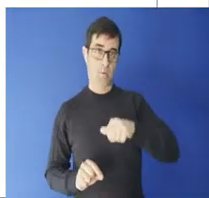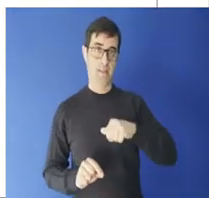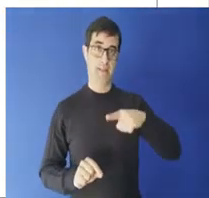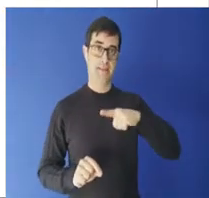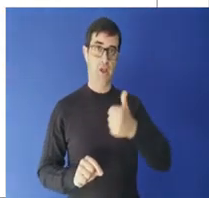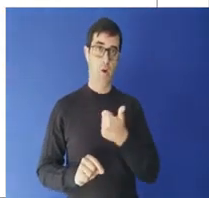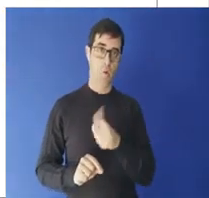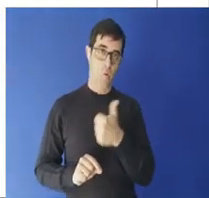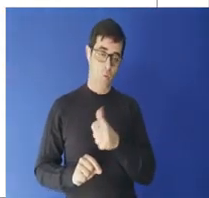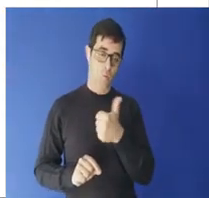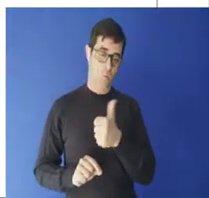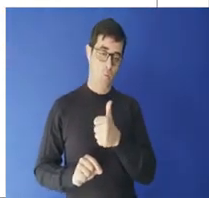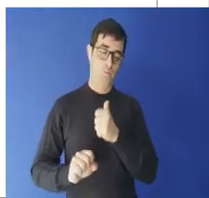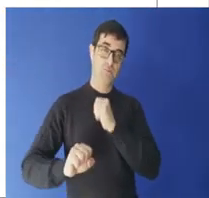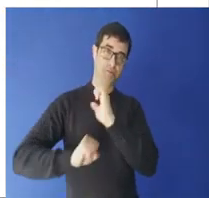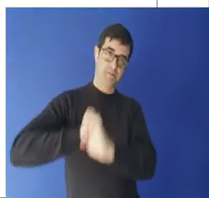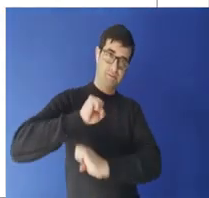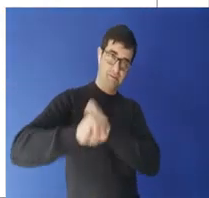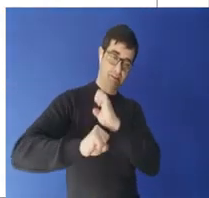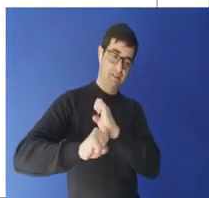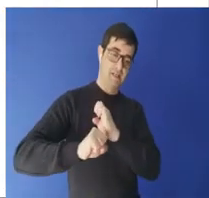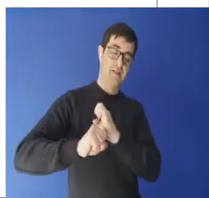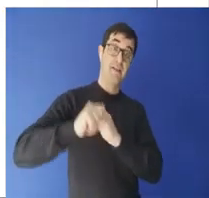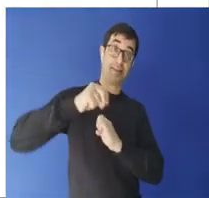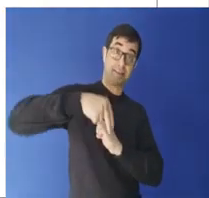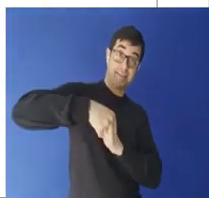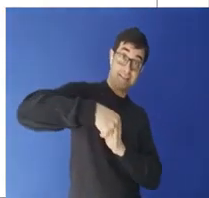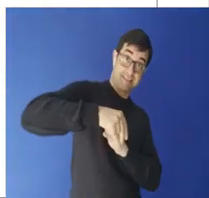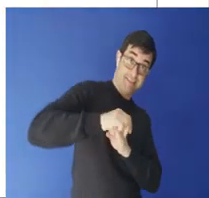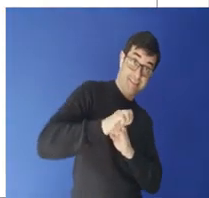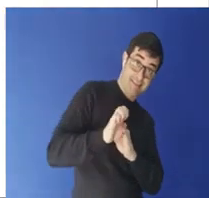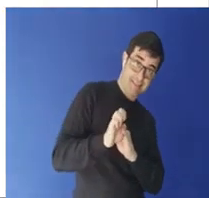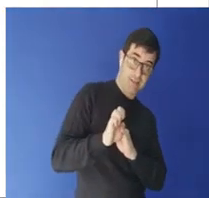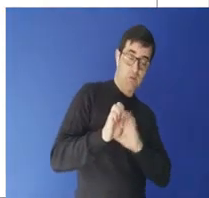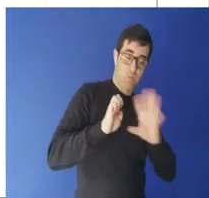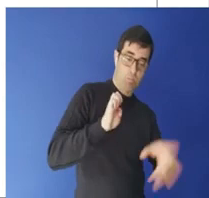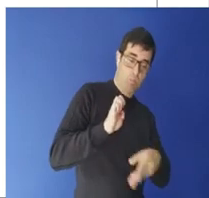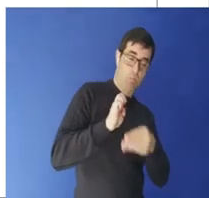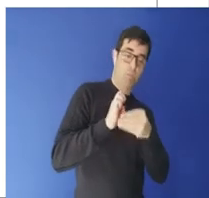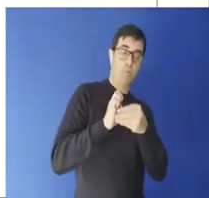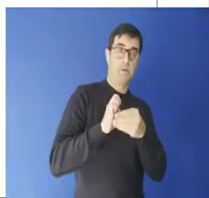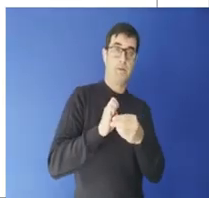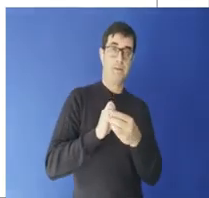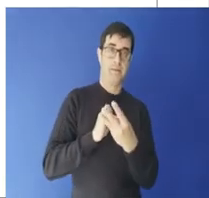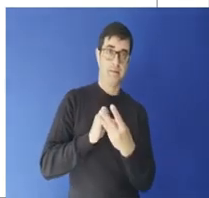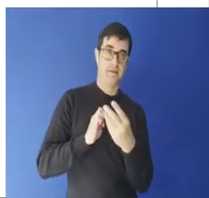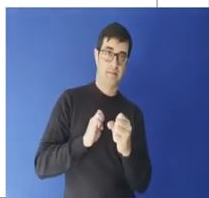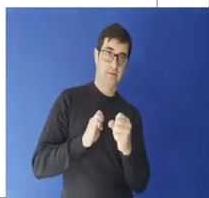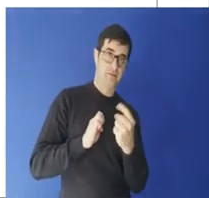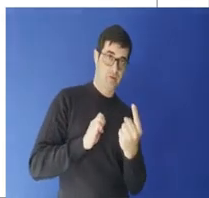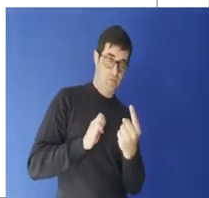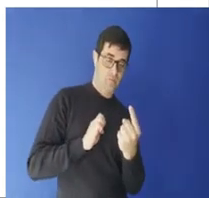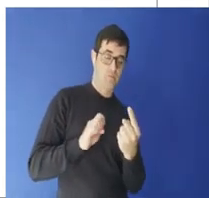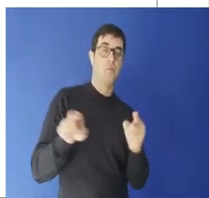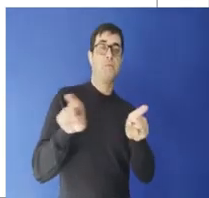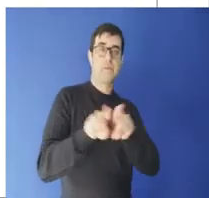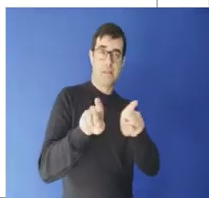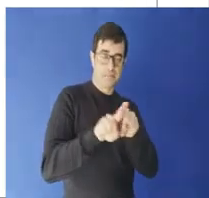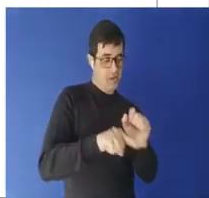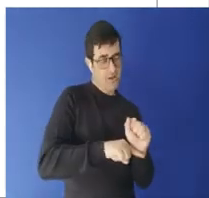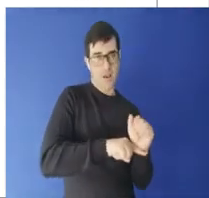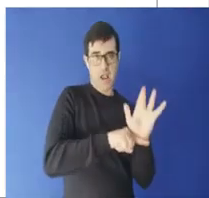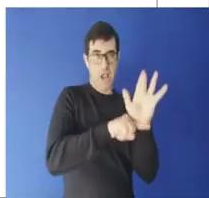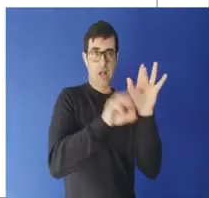elétrons, então ele tem toda a configuração do neônio. O neônio, na sua camada de valência, ele e todos os outros